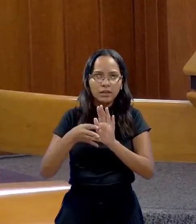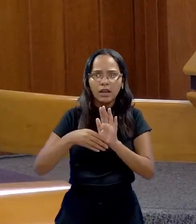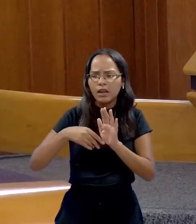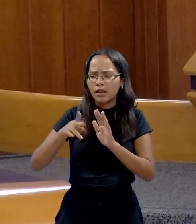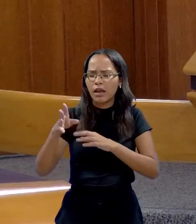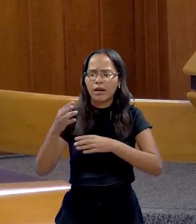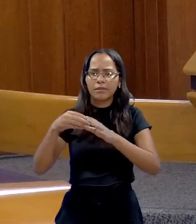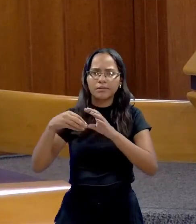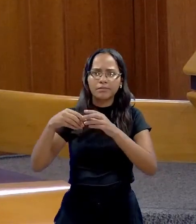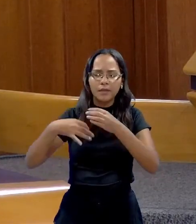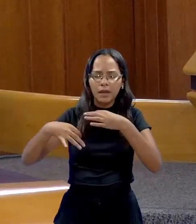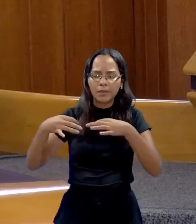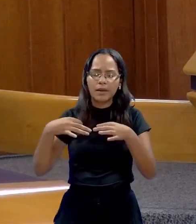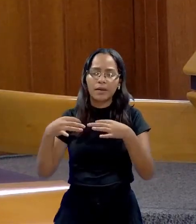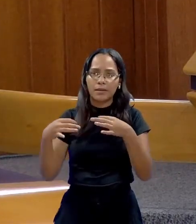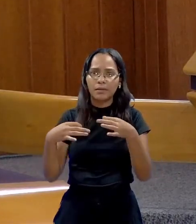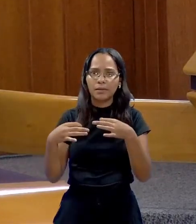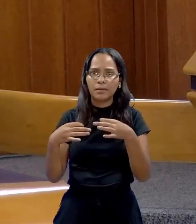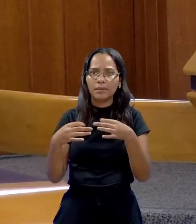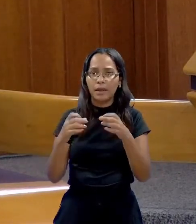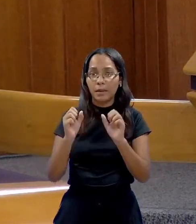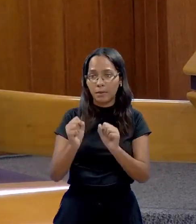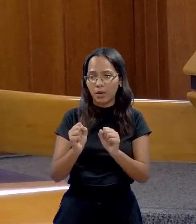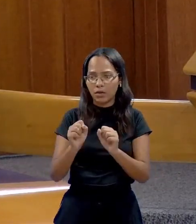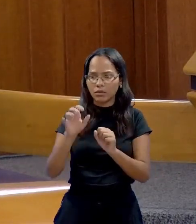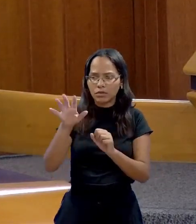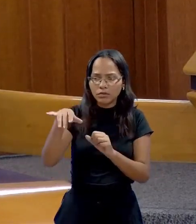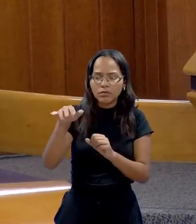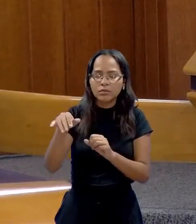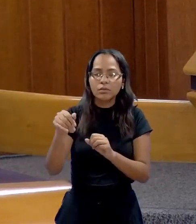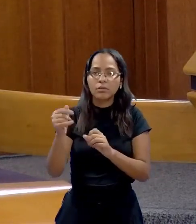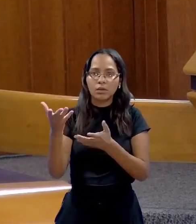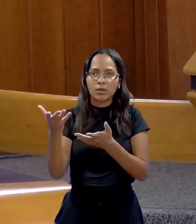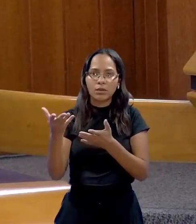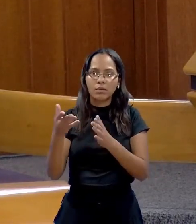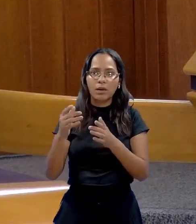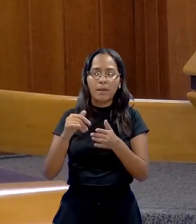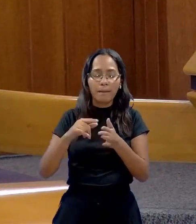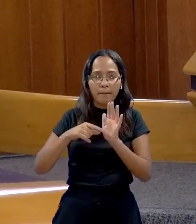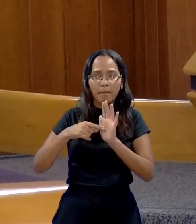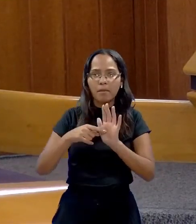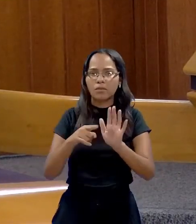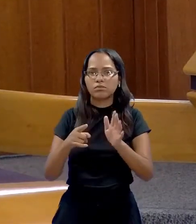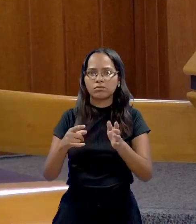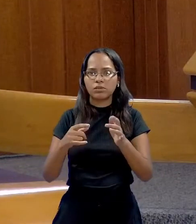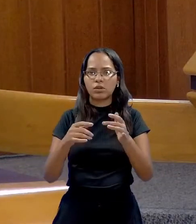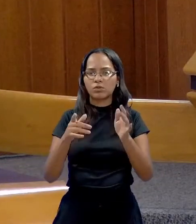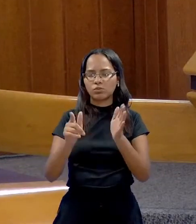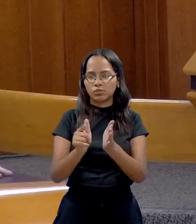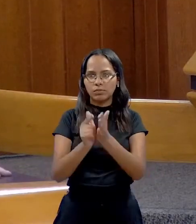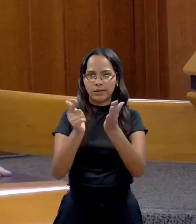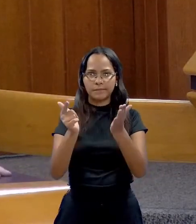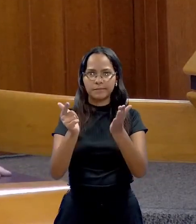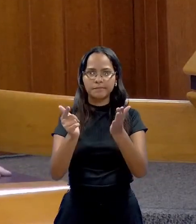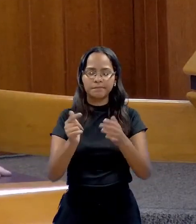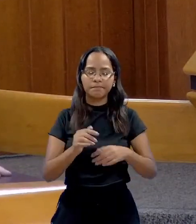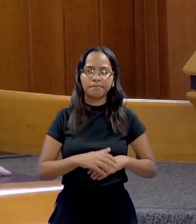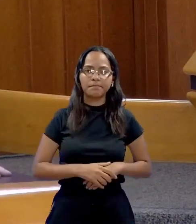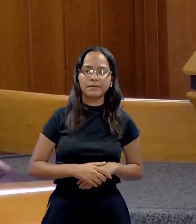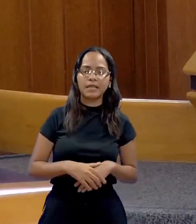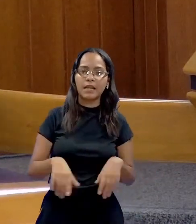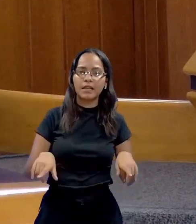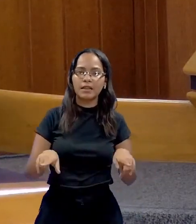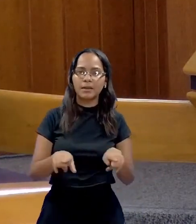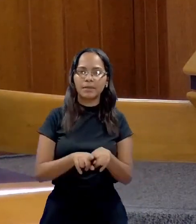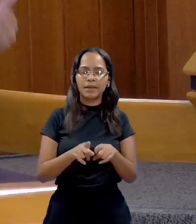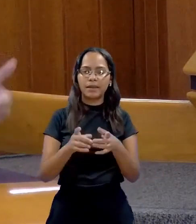ser convocados por meio de uma publicação em diário oficial. Em tempo ainda, recebemos também a visita